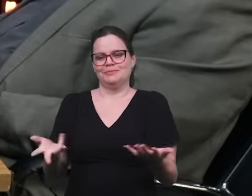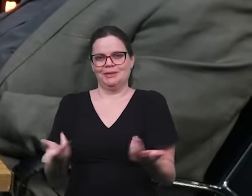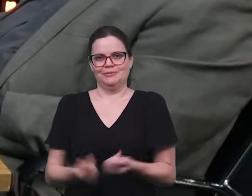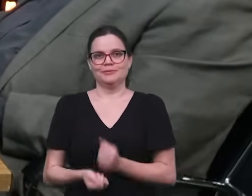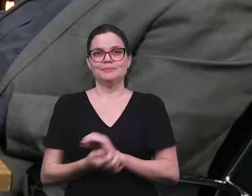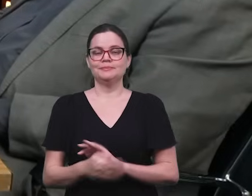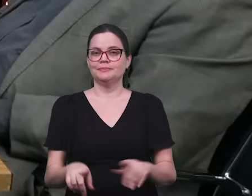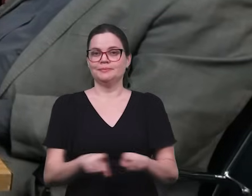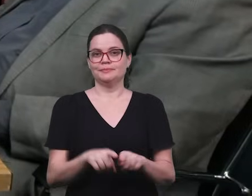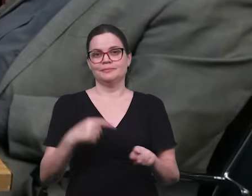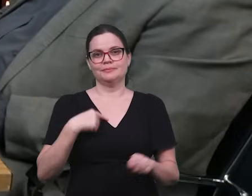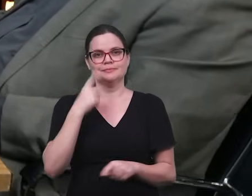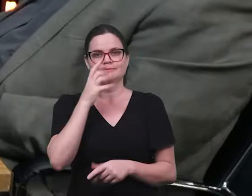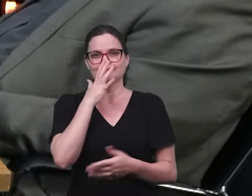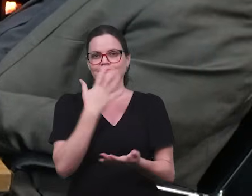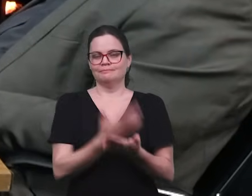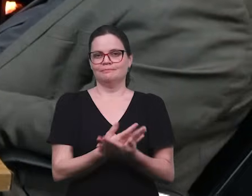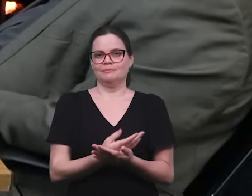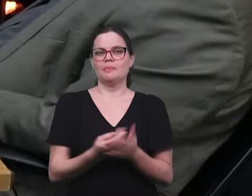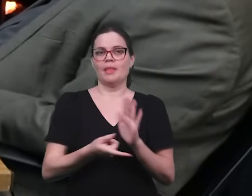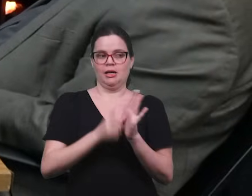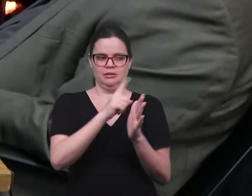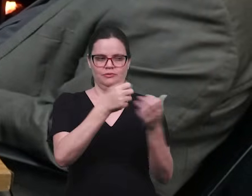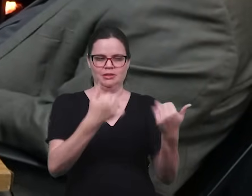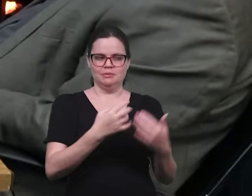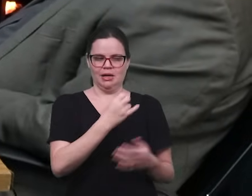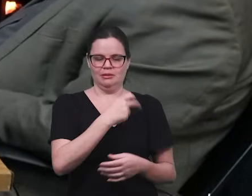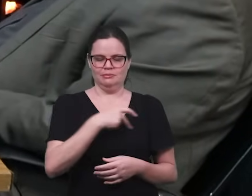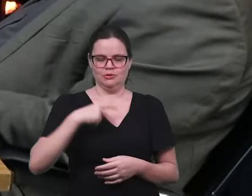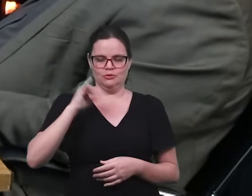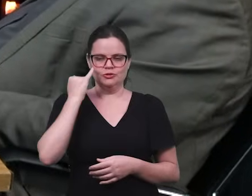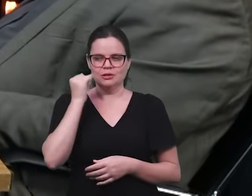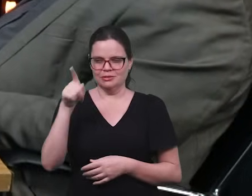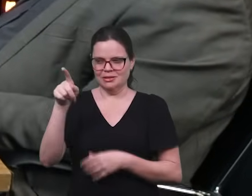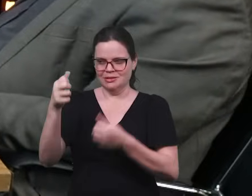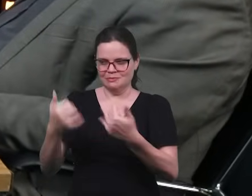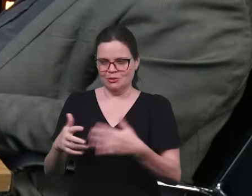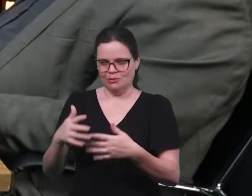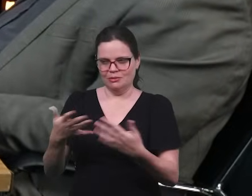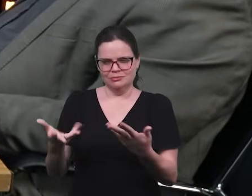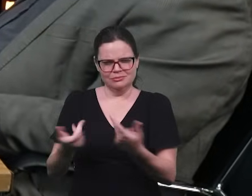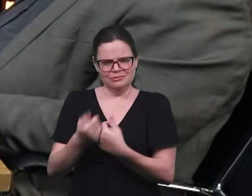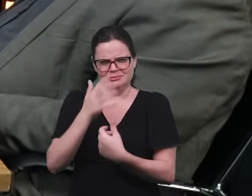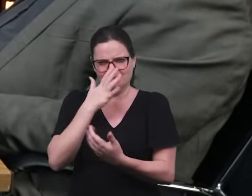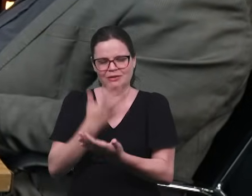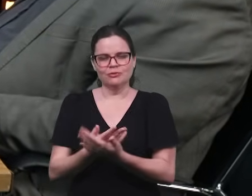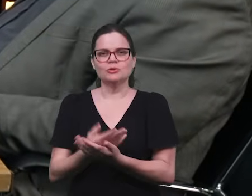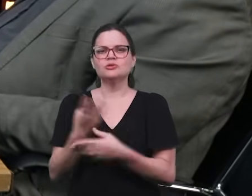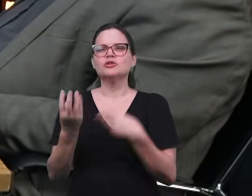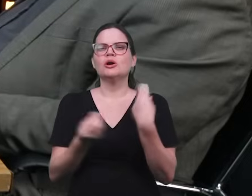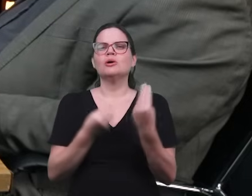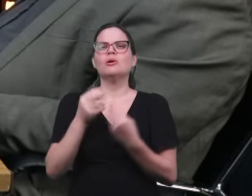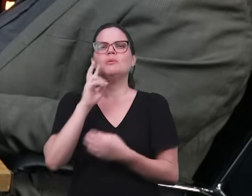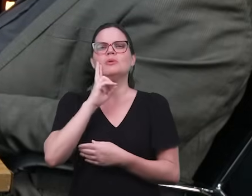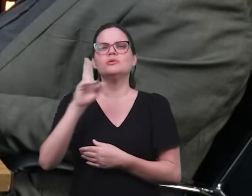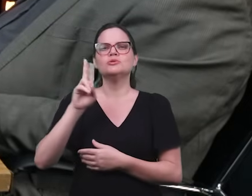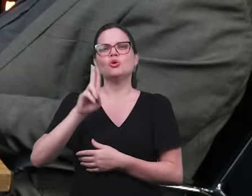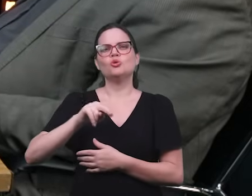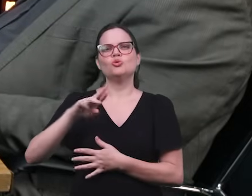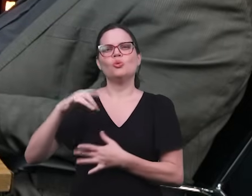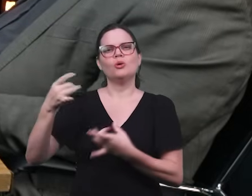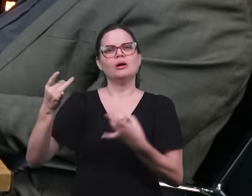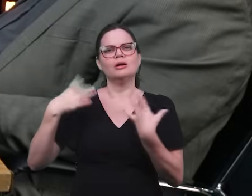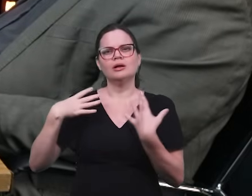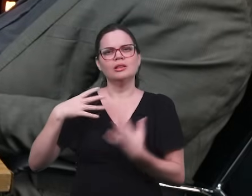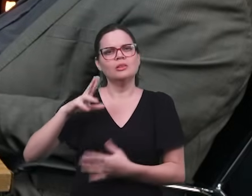extraordinário. É impressionante, Josias, antes de você falar, é impressionante isso que você está falando, Wallace. É como o Senhor nunca